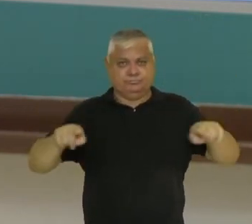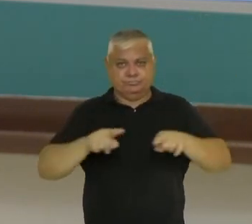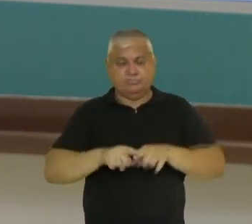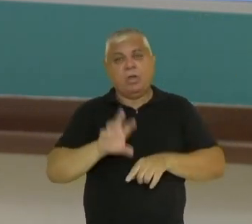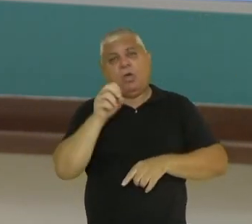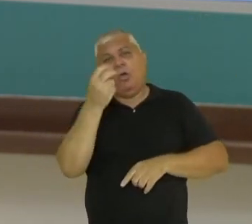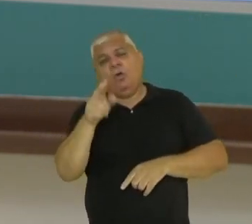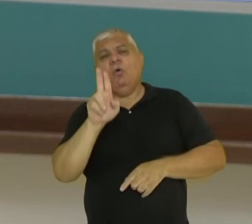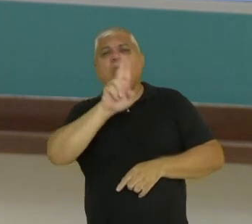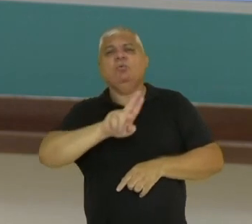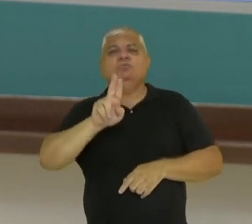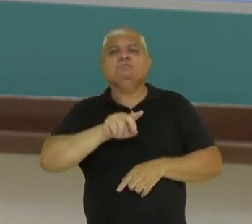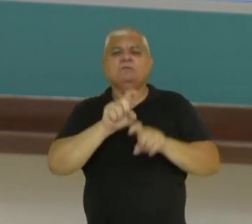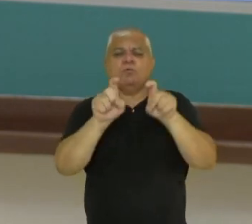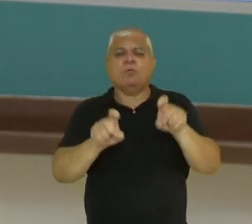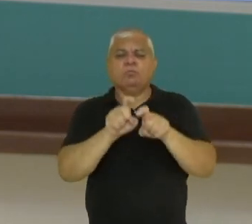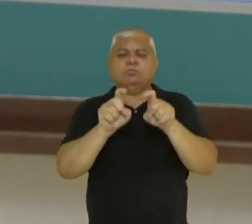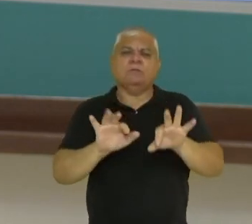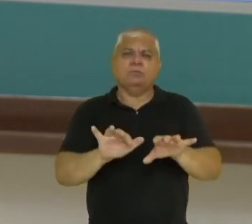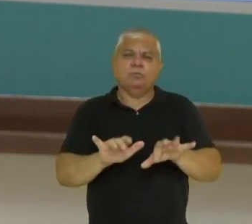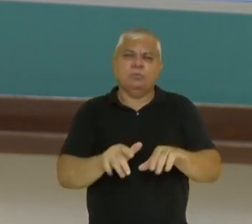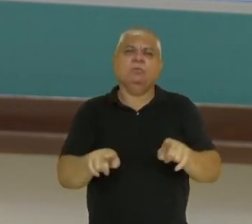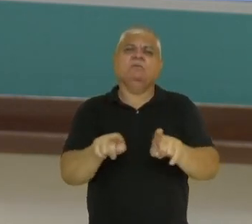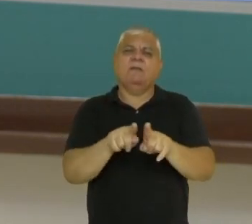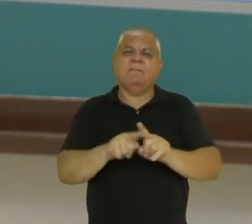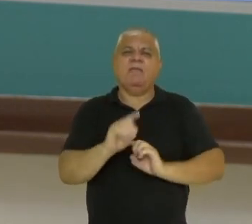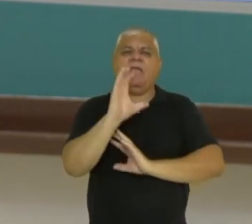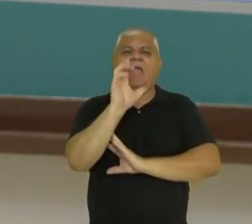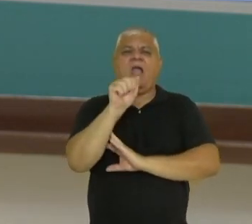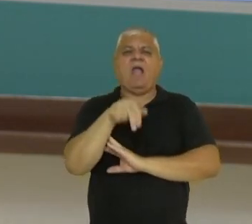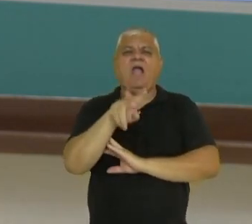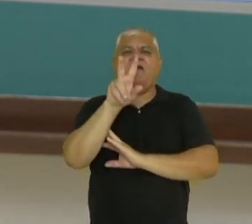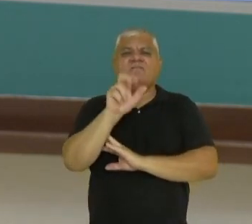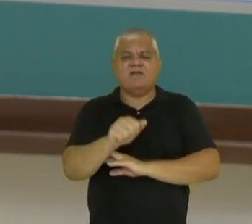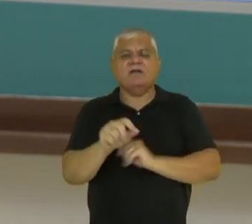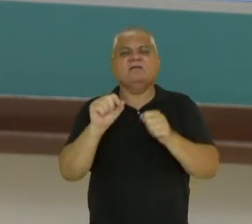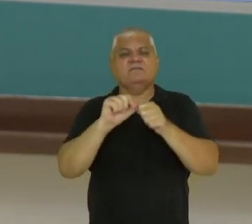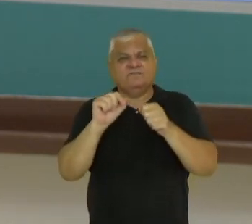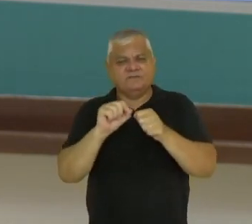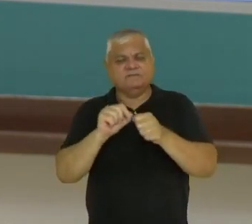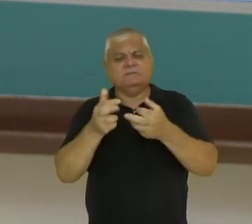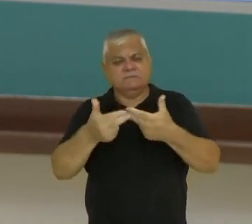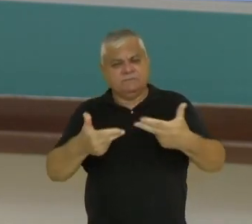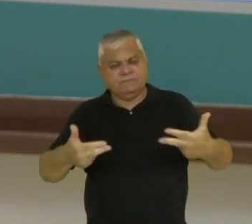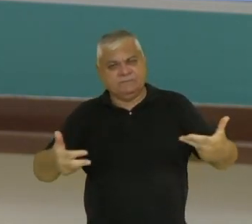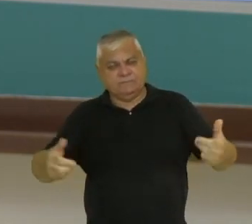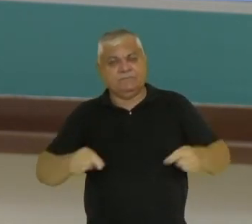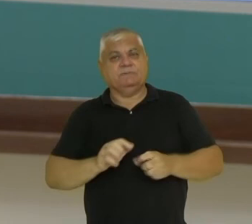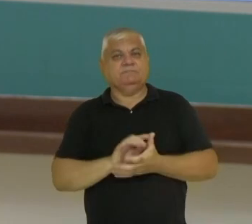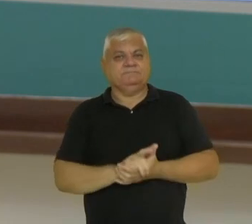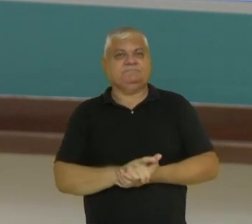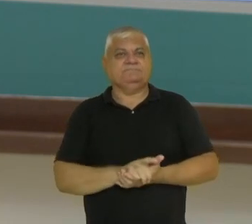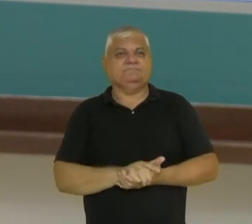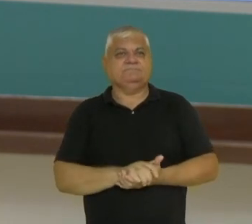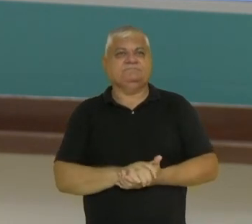usando recursos virtuais como o Canva para construir aí o seu mapa conceitual usando o computador.